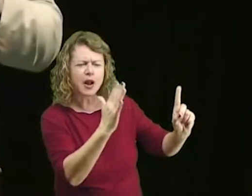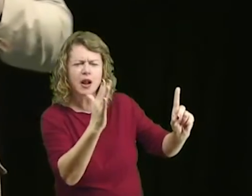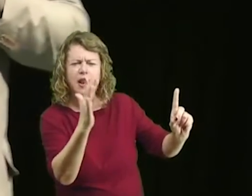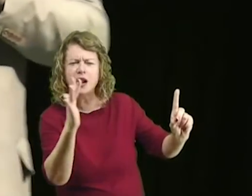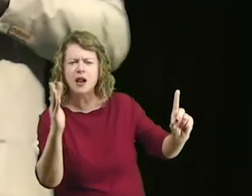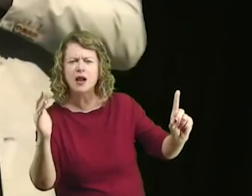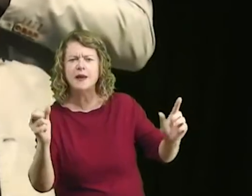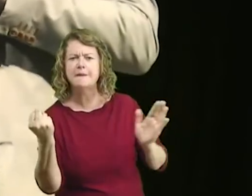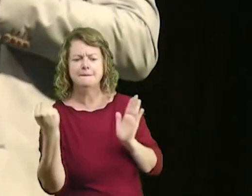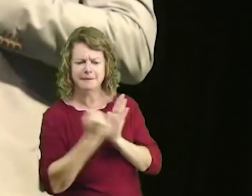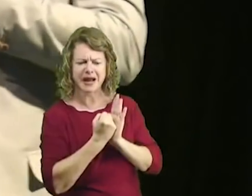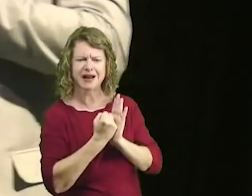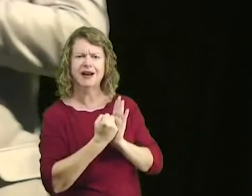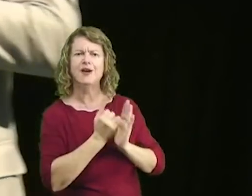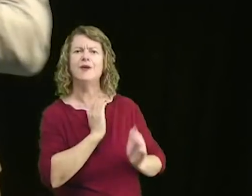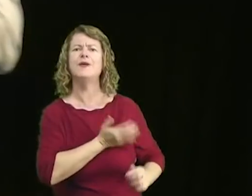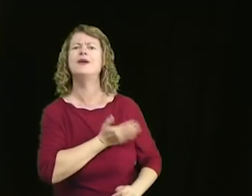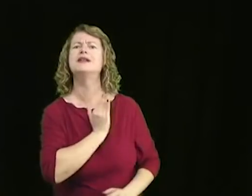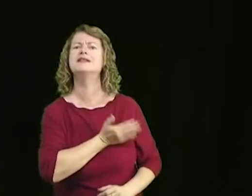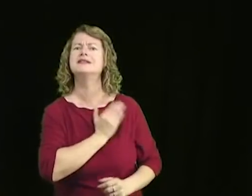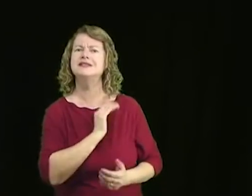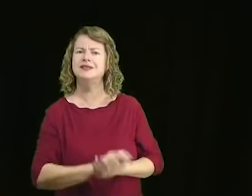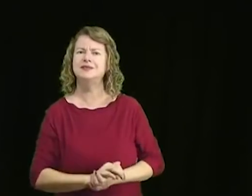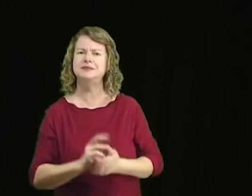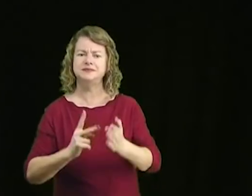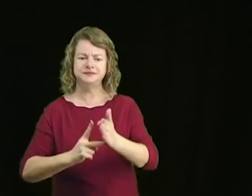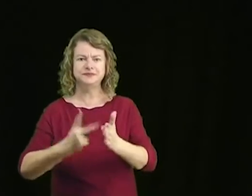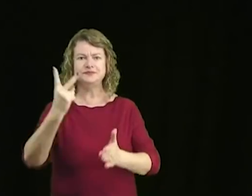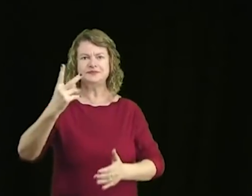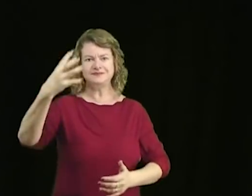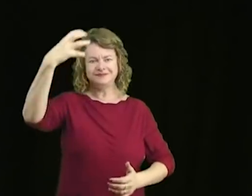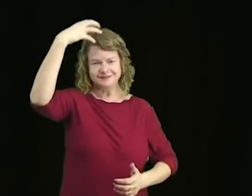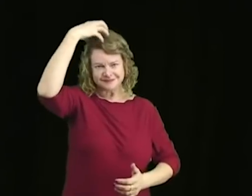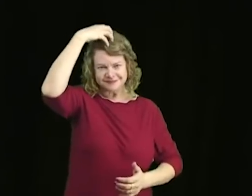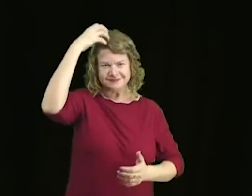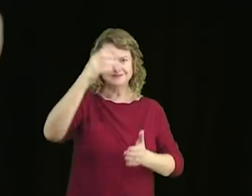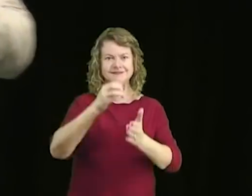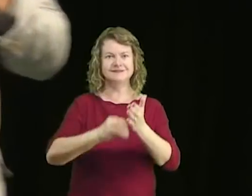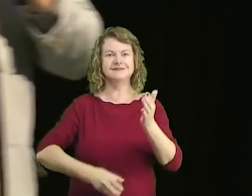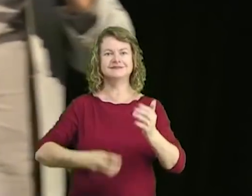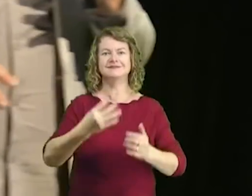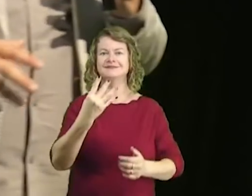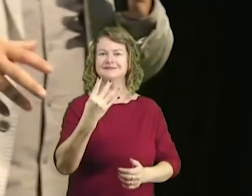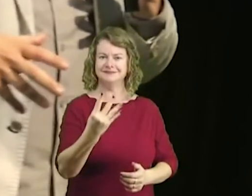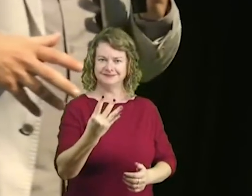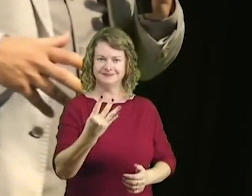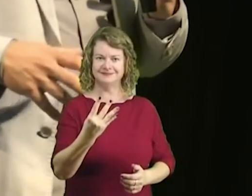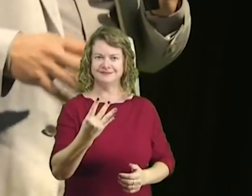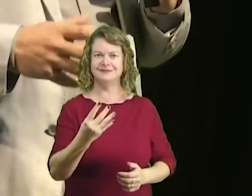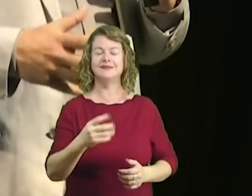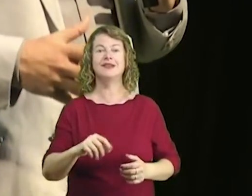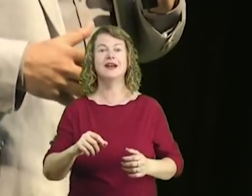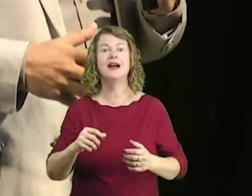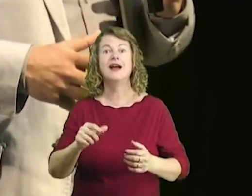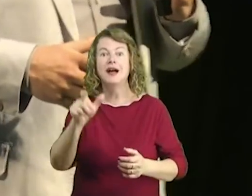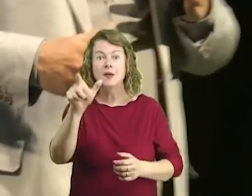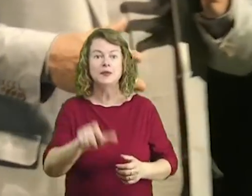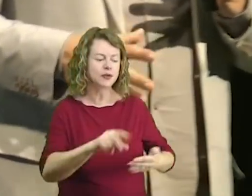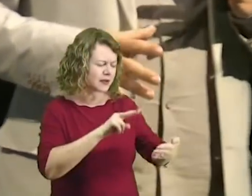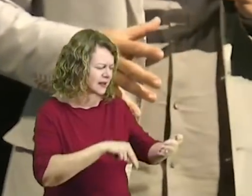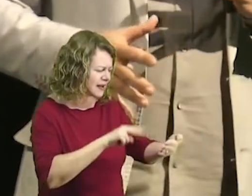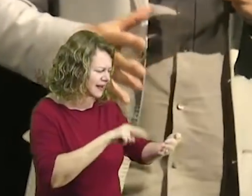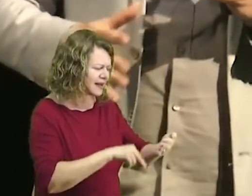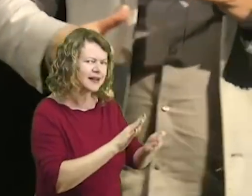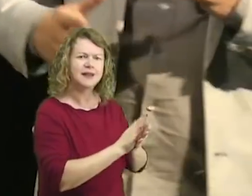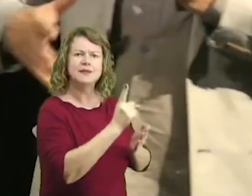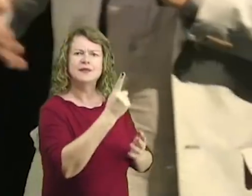coração. Não há ninguém que chegue em segundo livro de Reis, capítulo 4, e que não fique impressionado. A história dela aparece, na